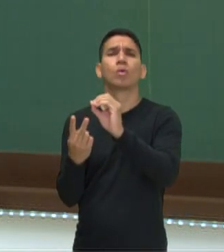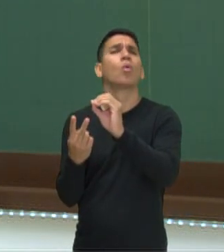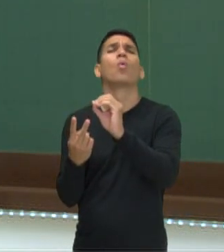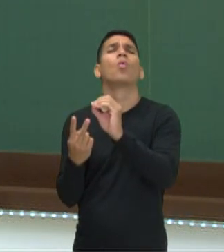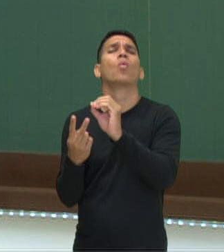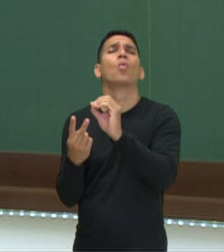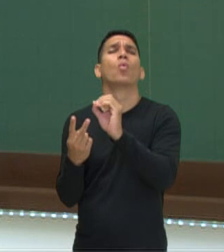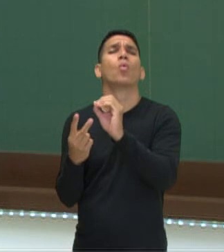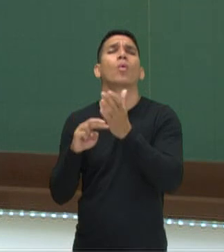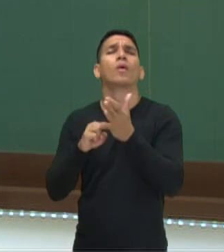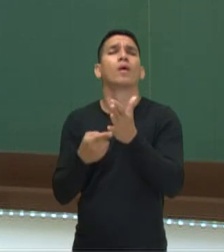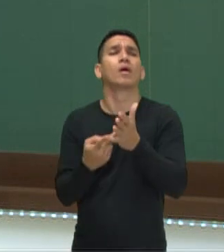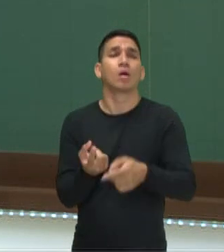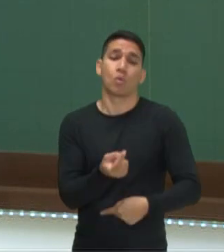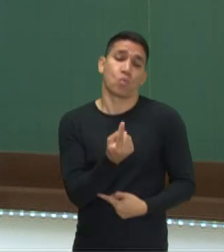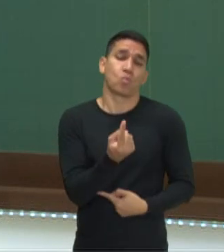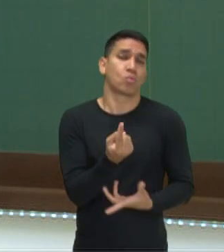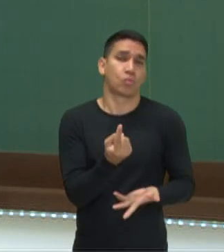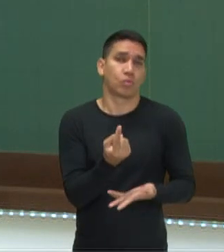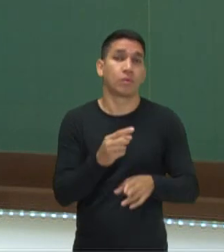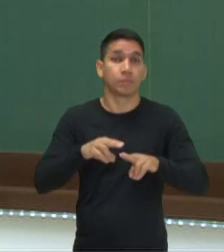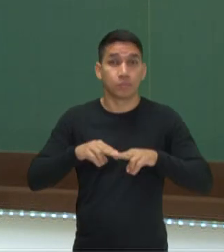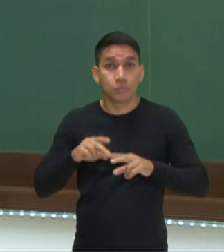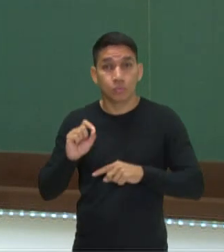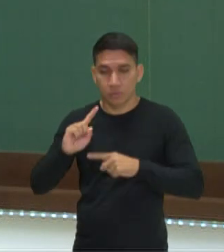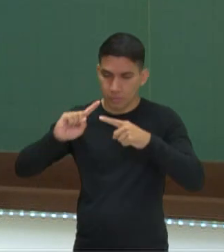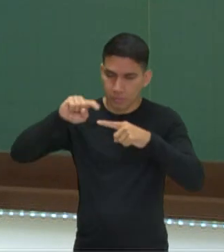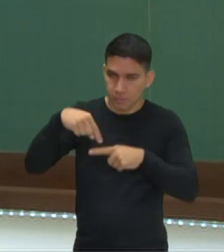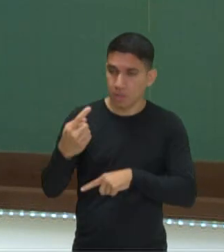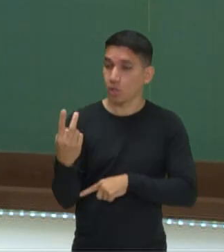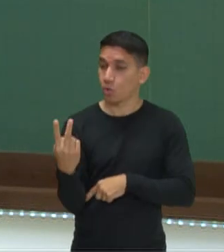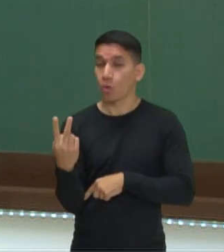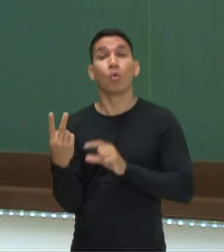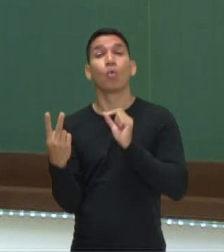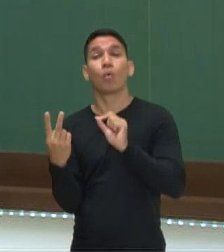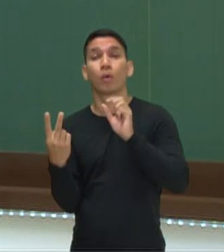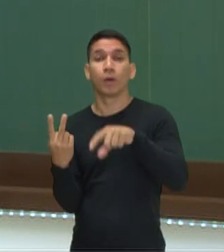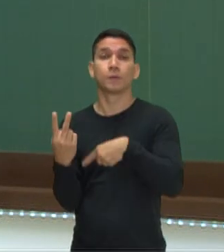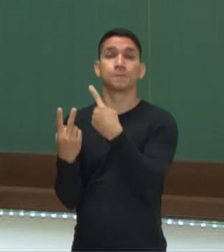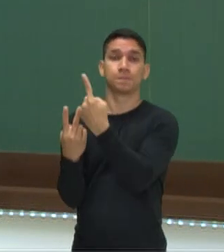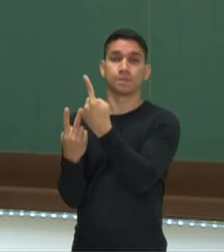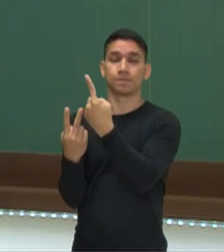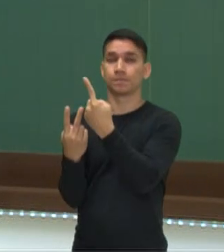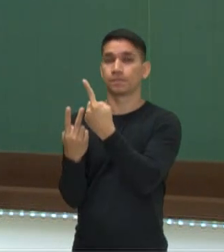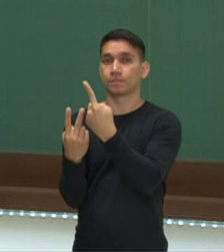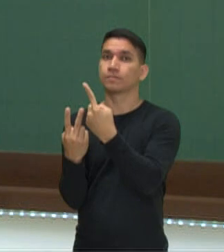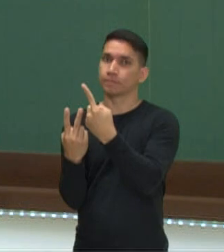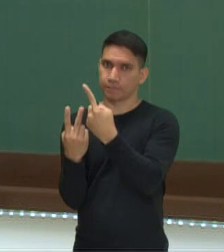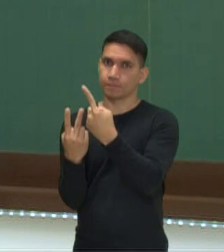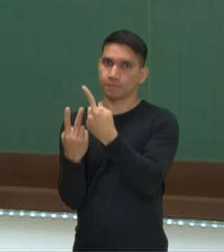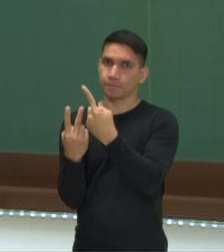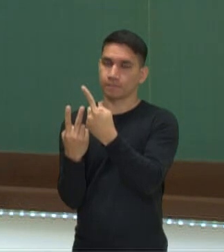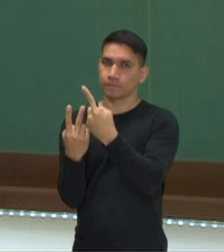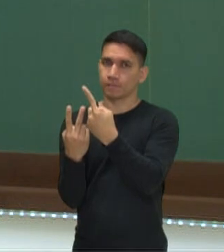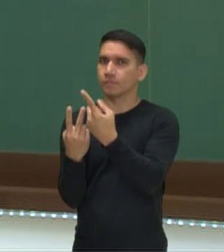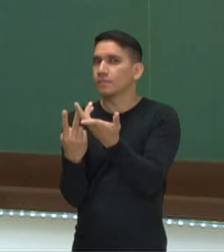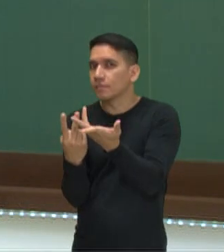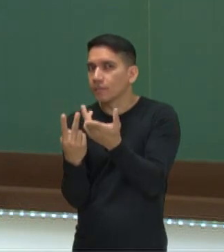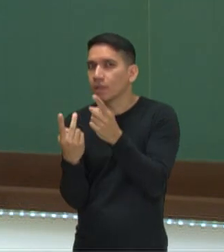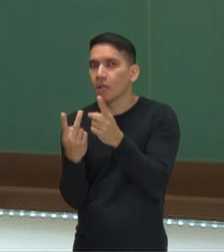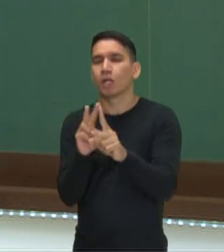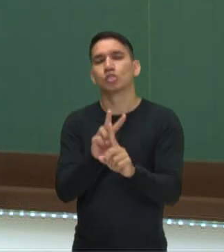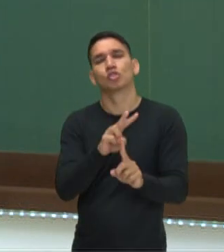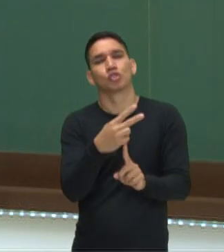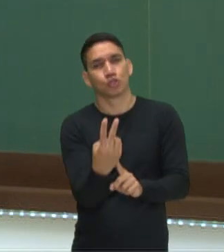zero? 1. Na sequência, 2 elevado na 1. 2 elevado na 1.